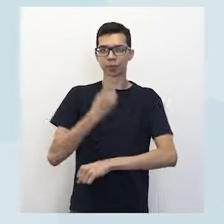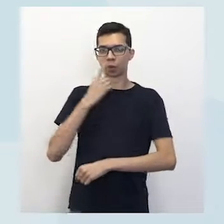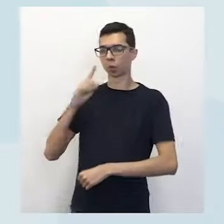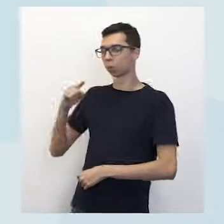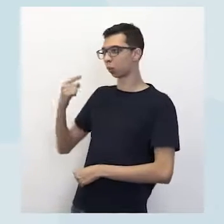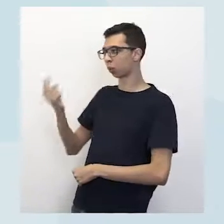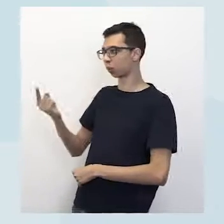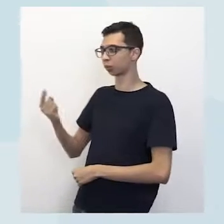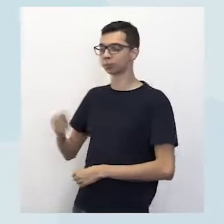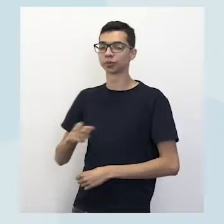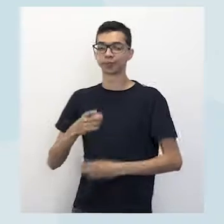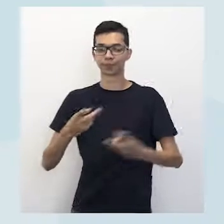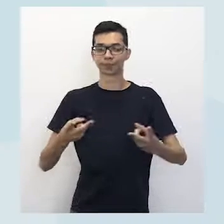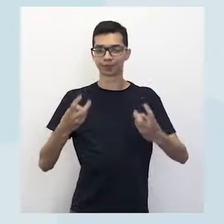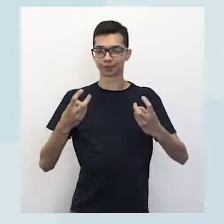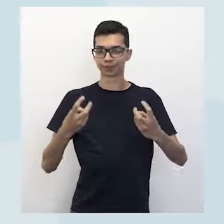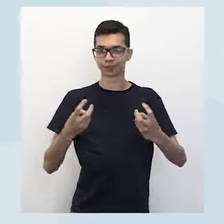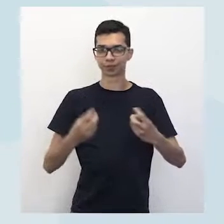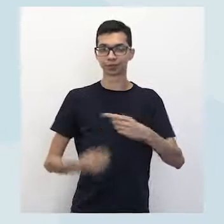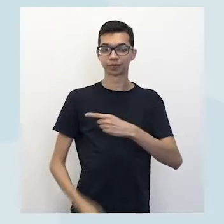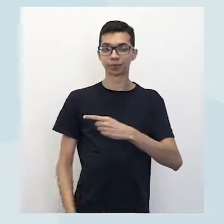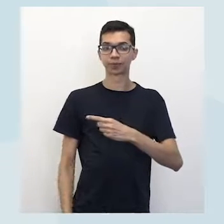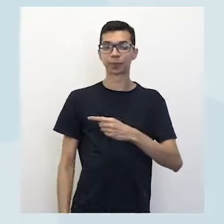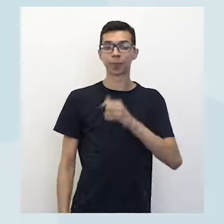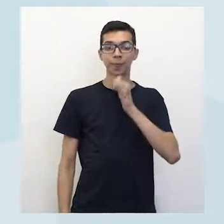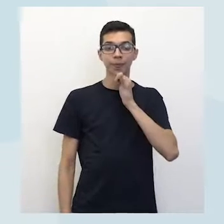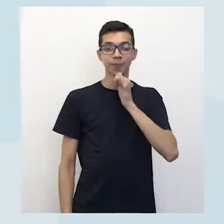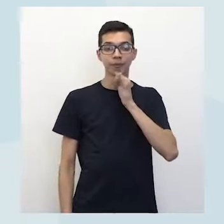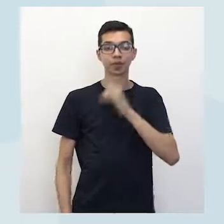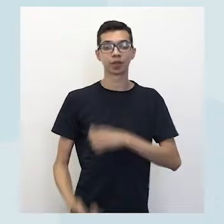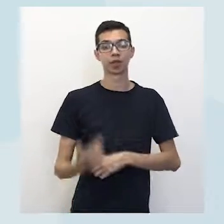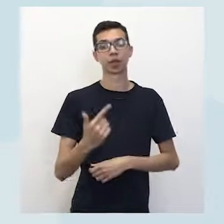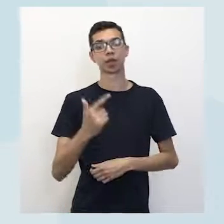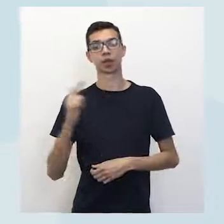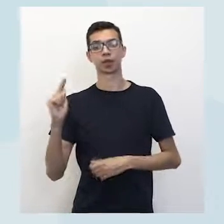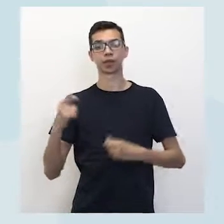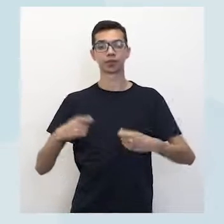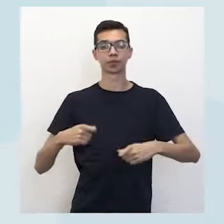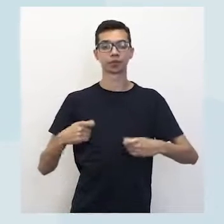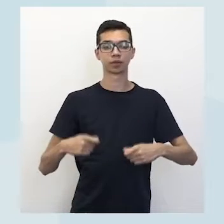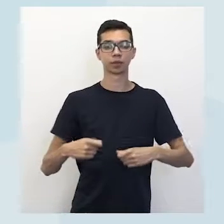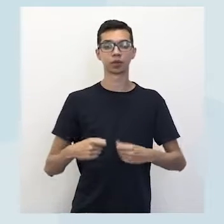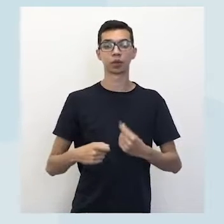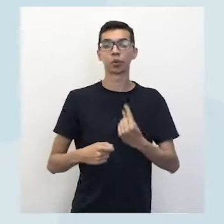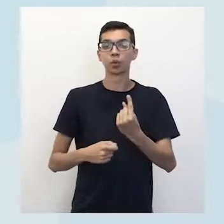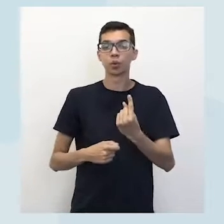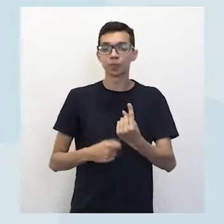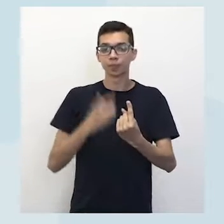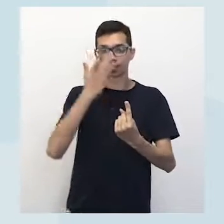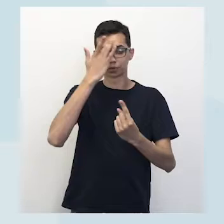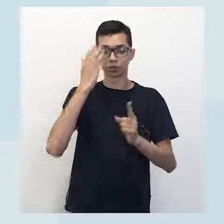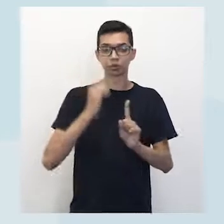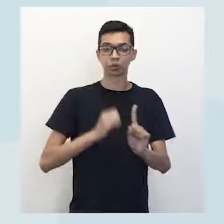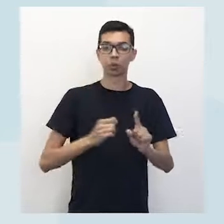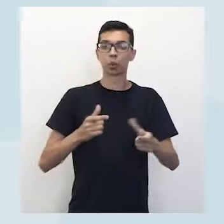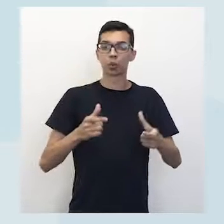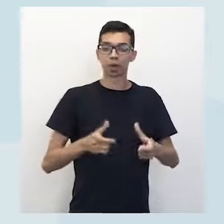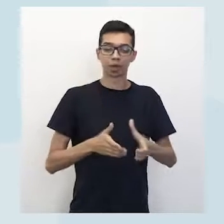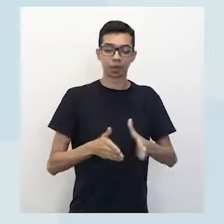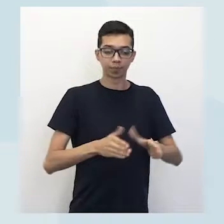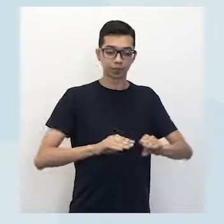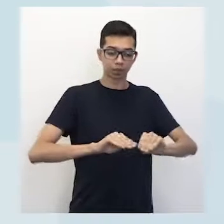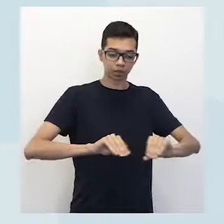estão vendo ali que precisava-se antes de um camponês para abrir um caminhozinho na terra para plantar a semente. Agora,